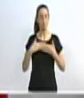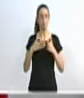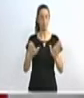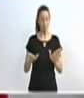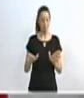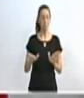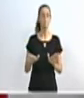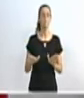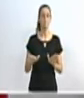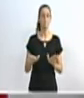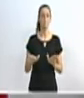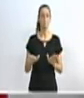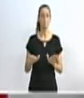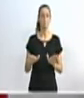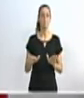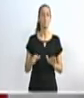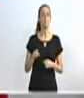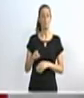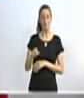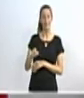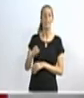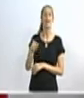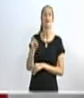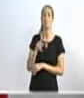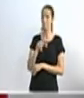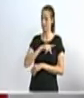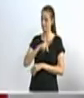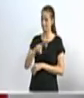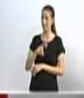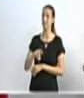encerrar, ele toca a sineta mesmo, não tem choro,